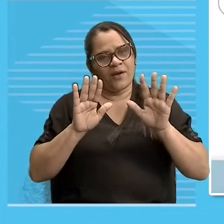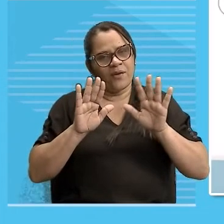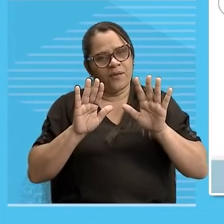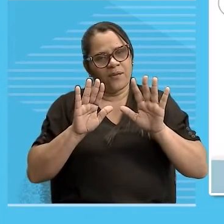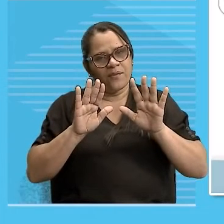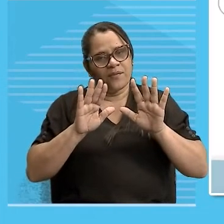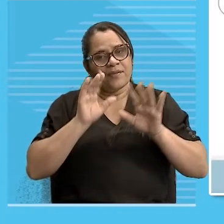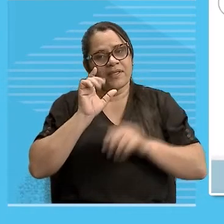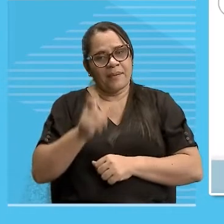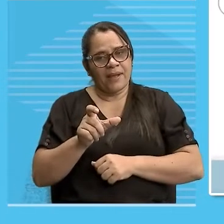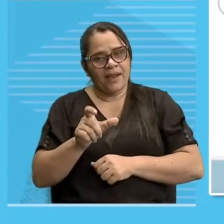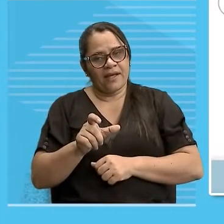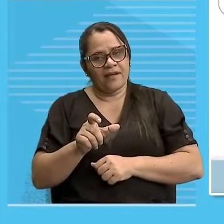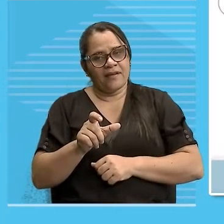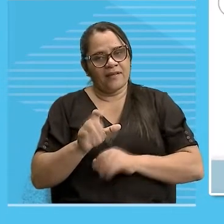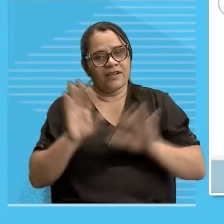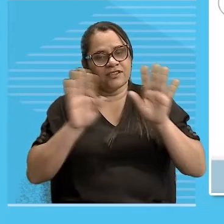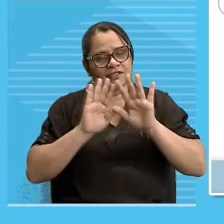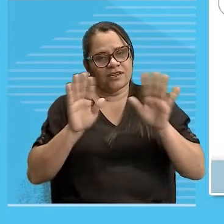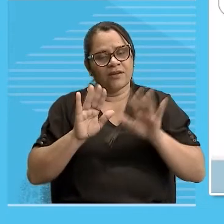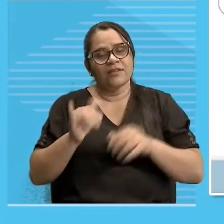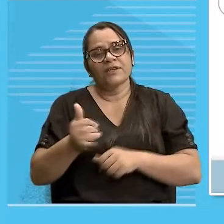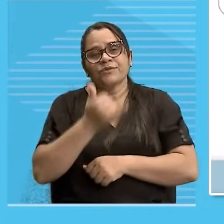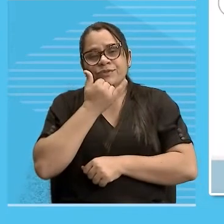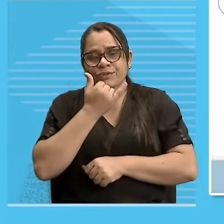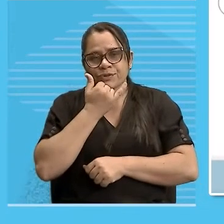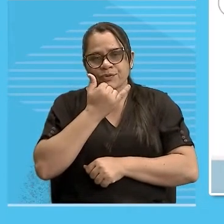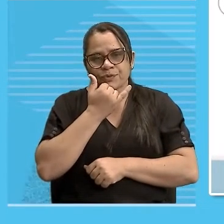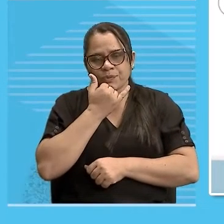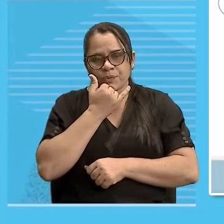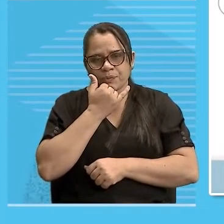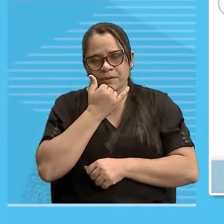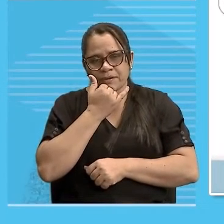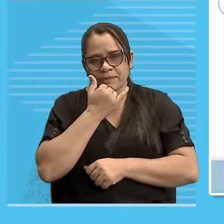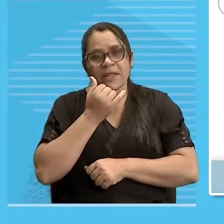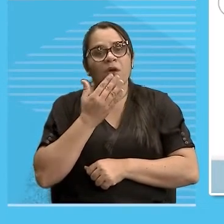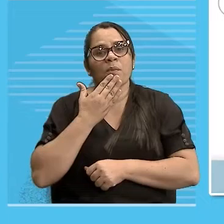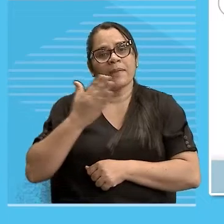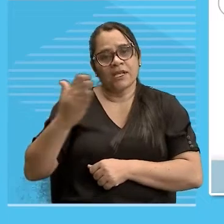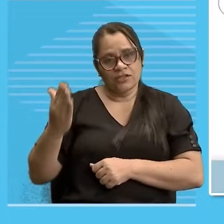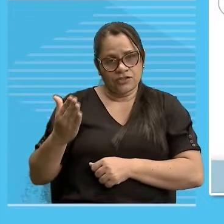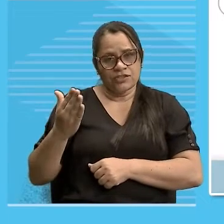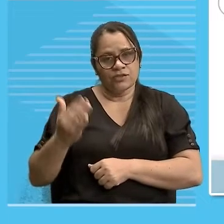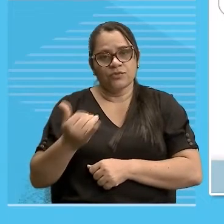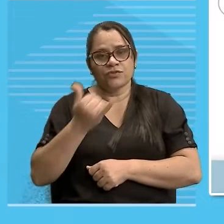Até no inglês, né? Desculpa. Ou seja, um pedido de